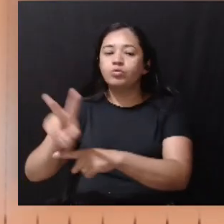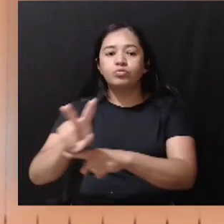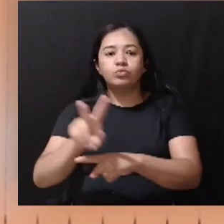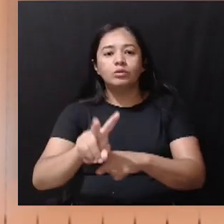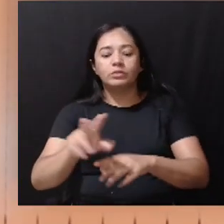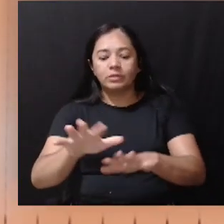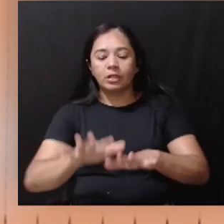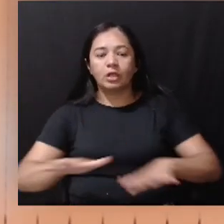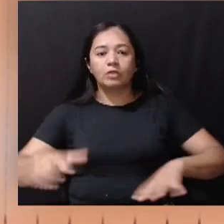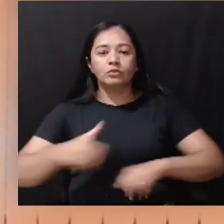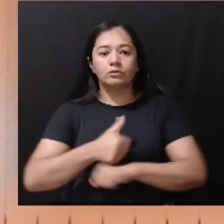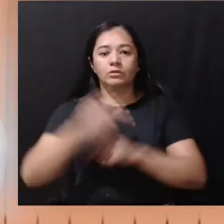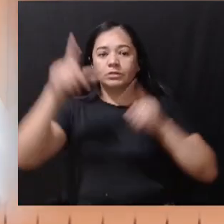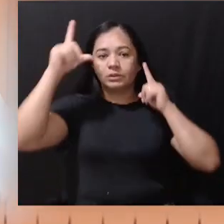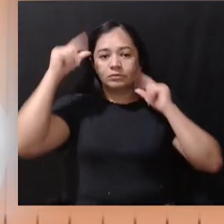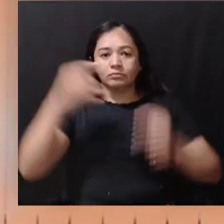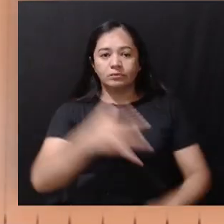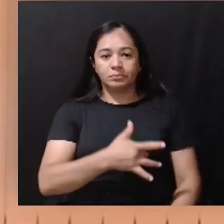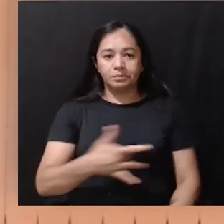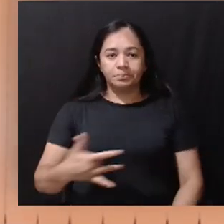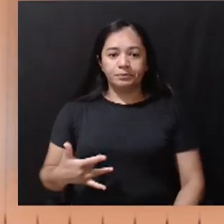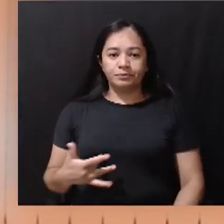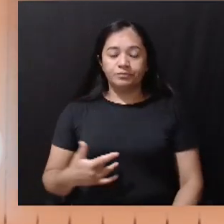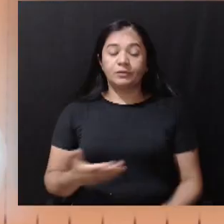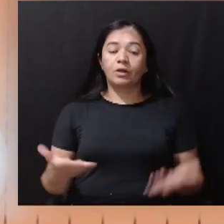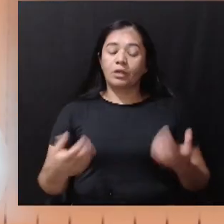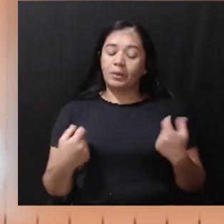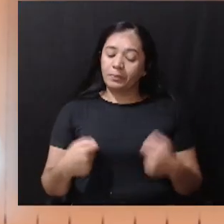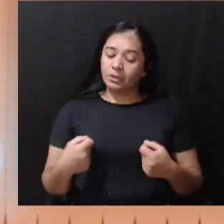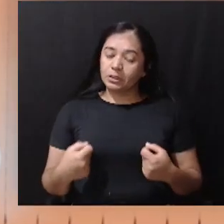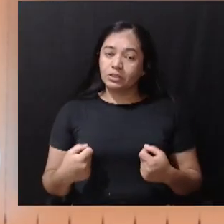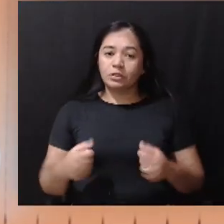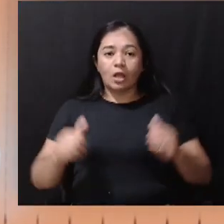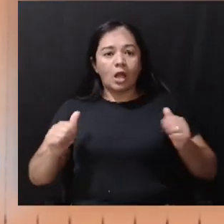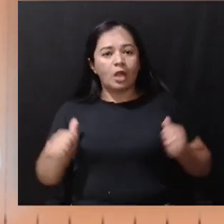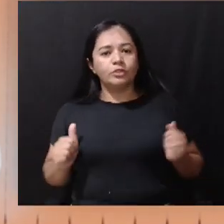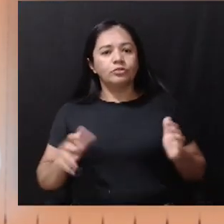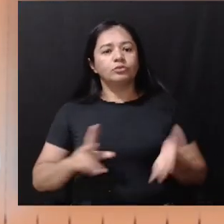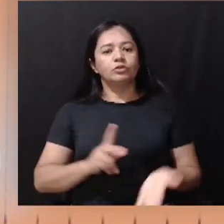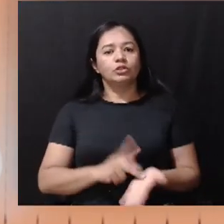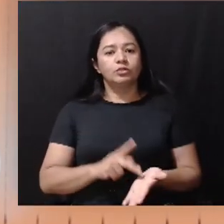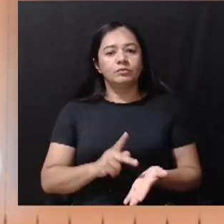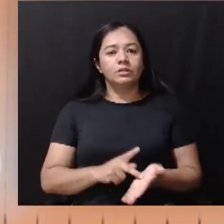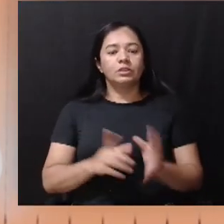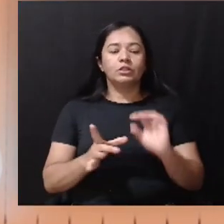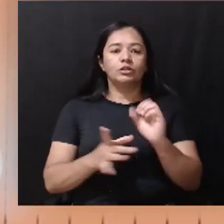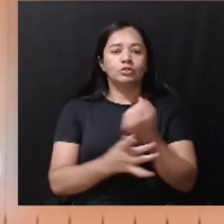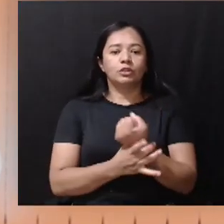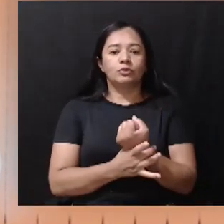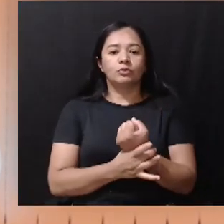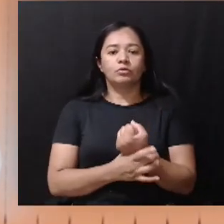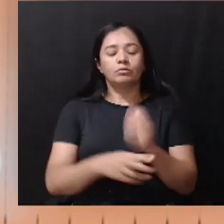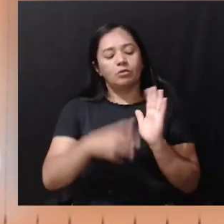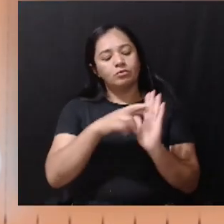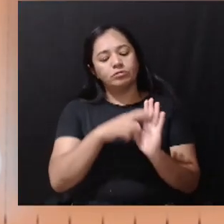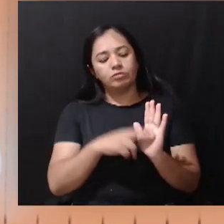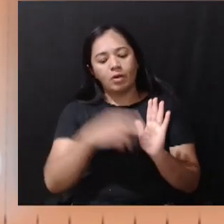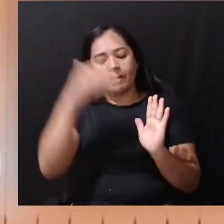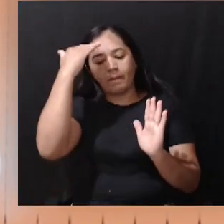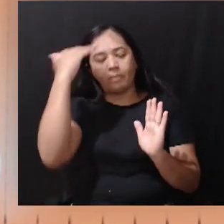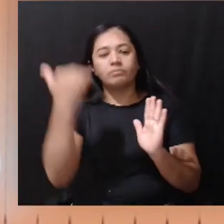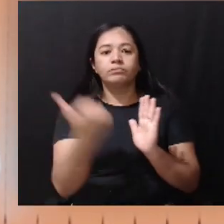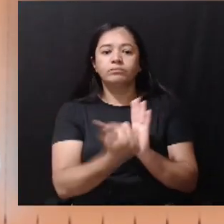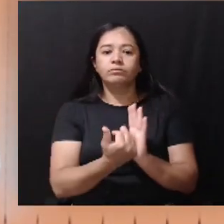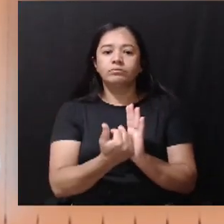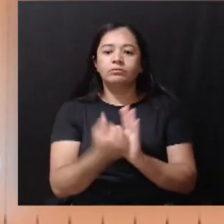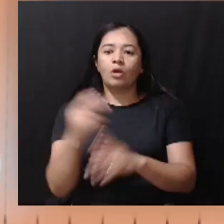a saúde. É hora de implementarmos medidas efetivas de segurança como os protocolos obrigatórios de proteção